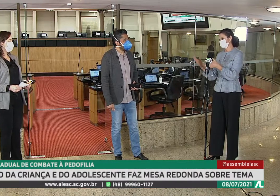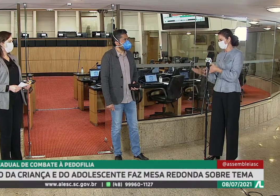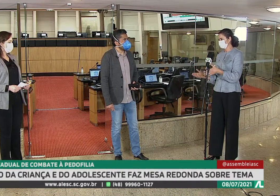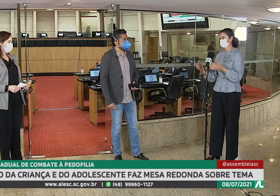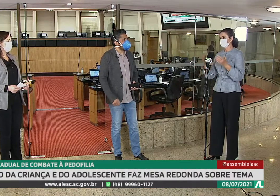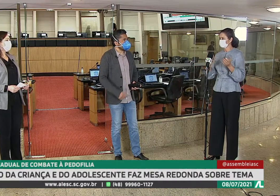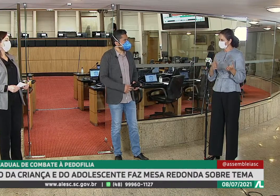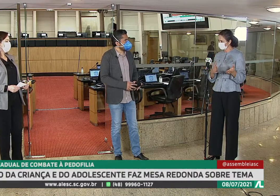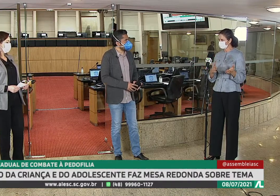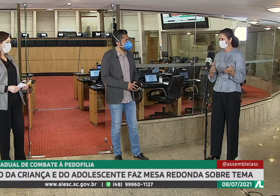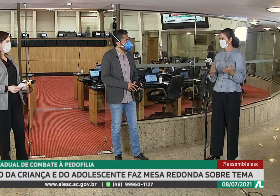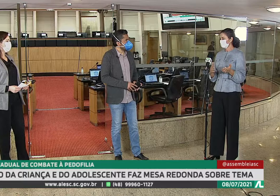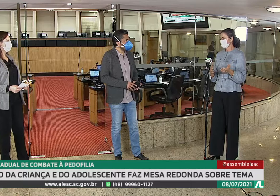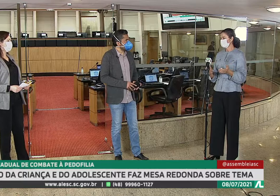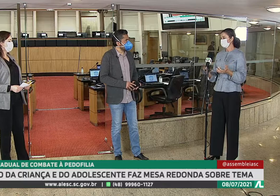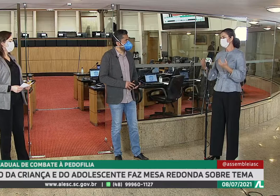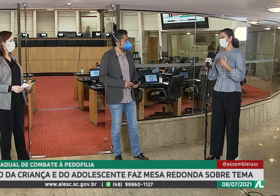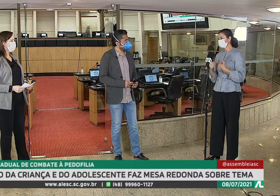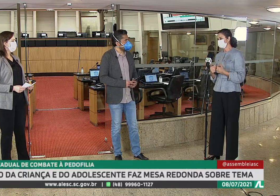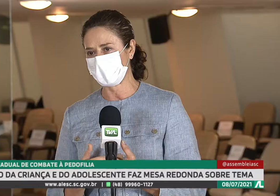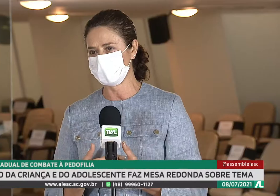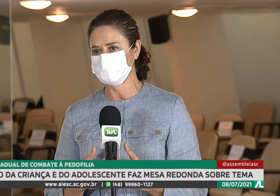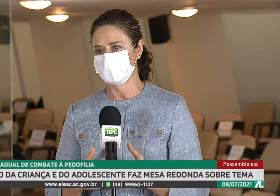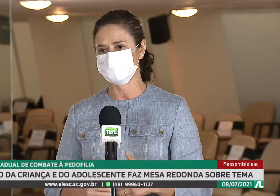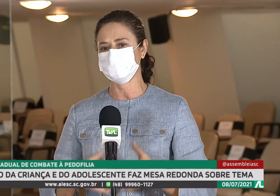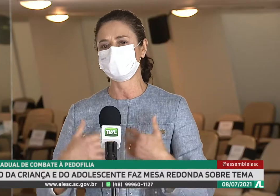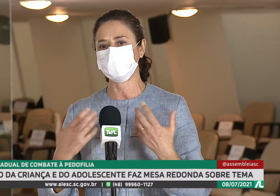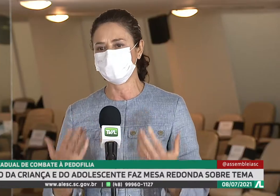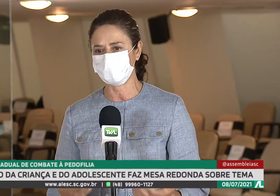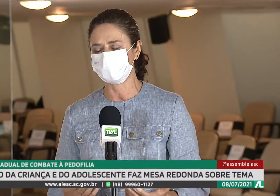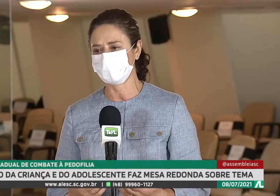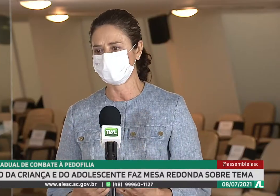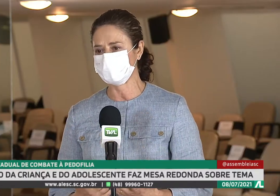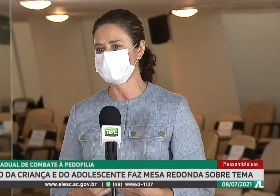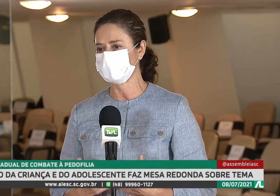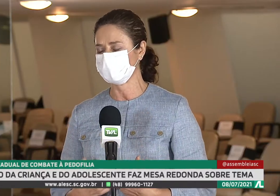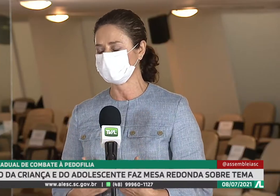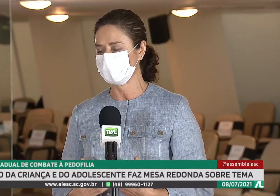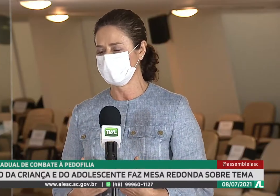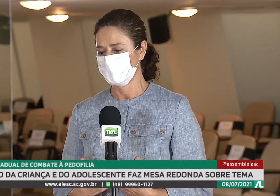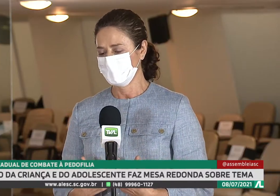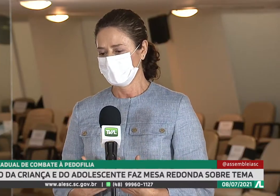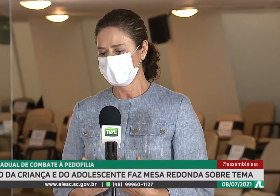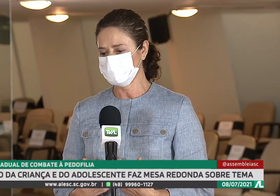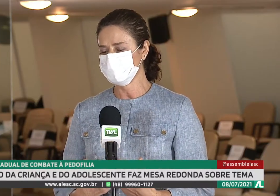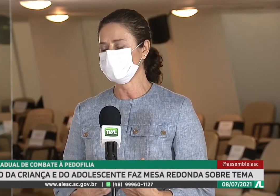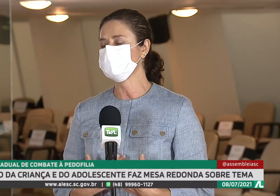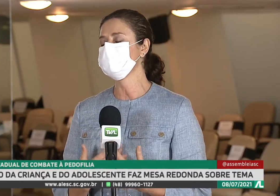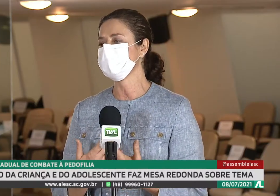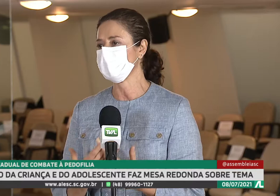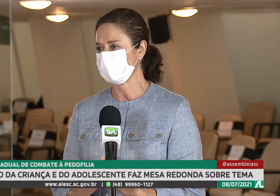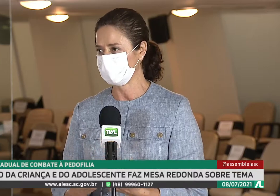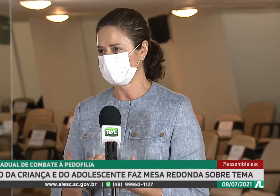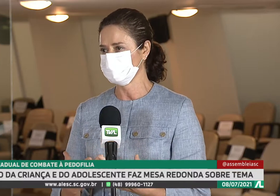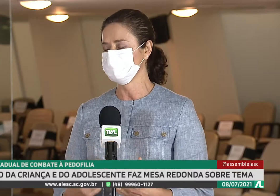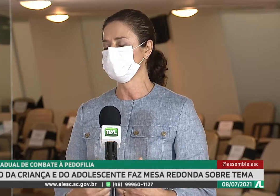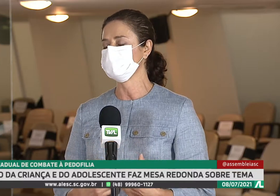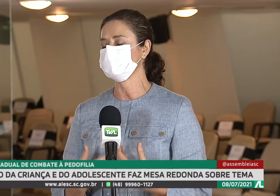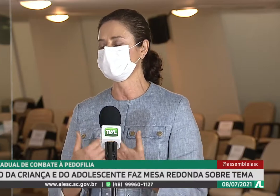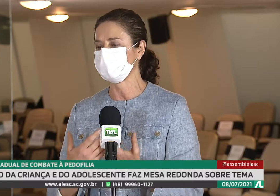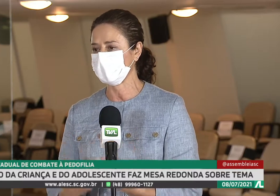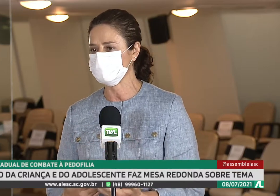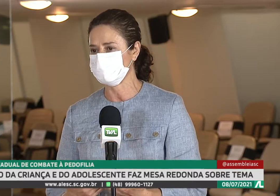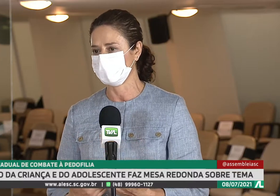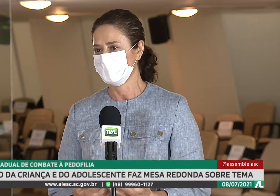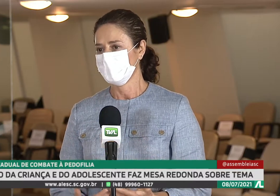acesso a coisas boas e a coisas ruins. E nós, enquanto pais, a sociedade como um todo, precisa entender que a gente precisa acompanhar, que a gente